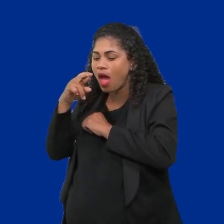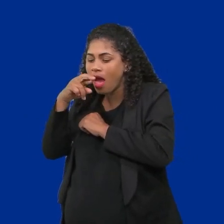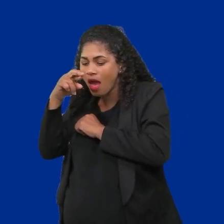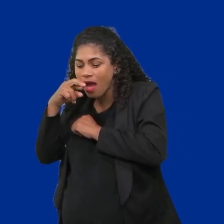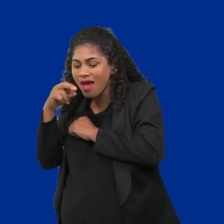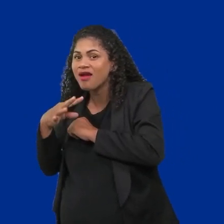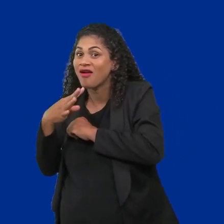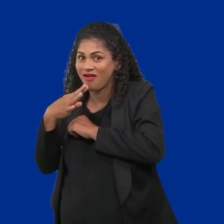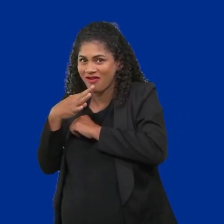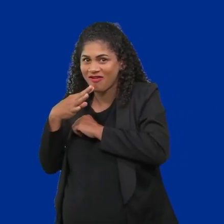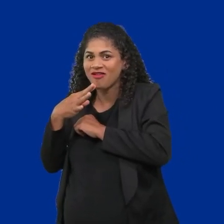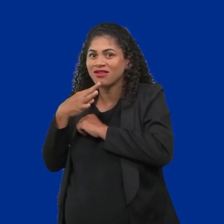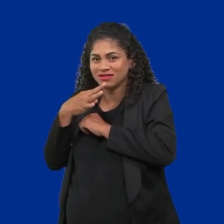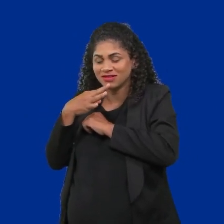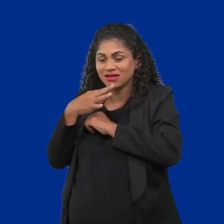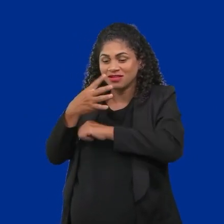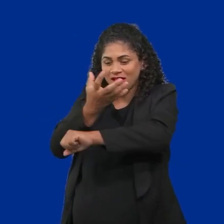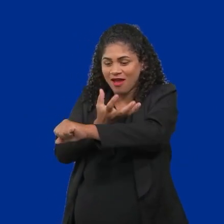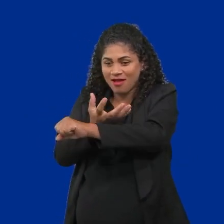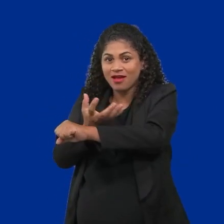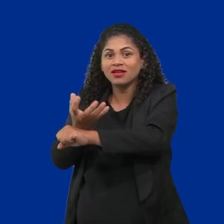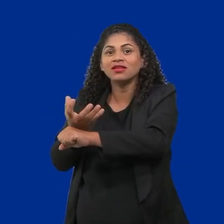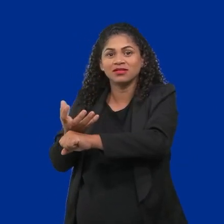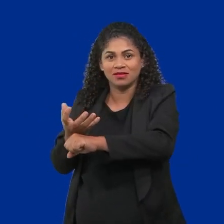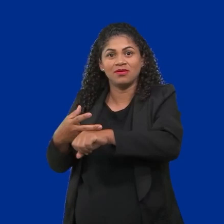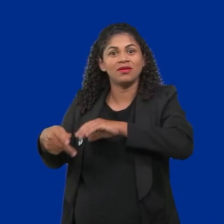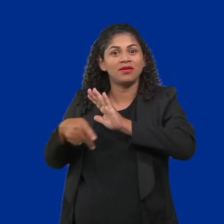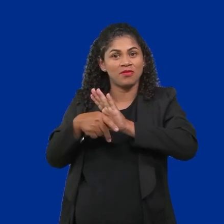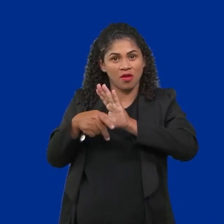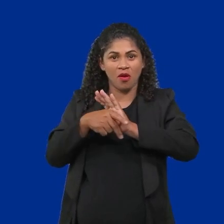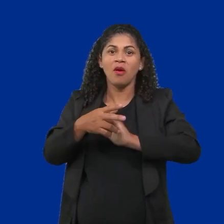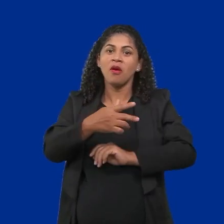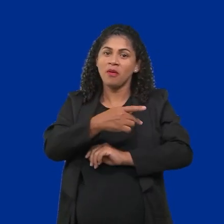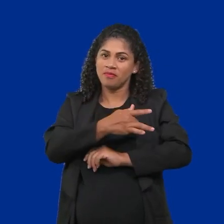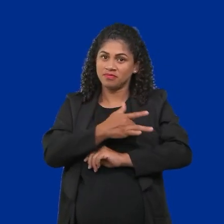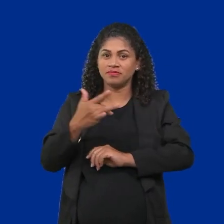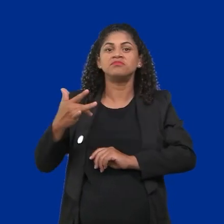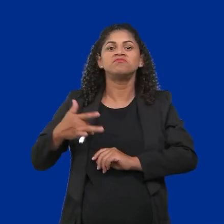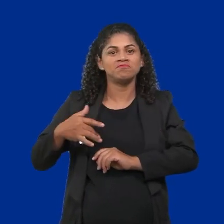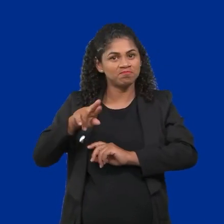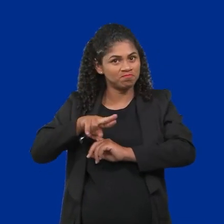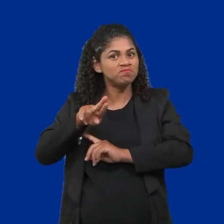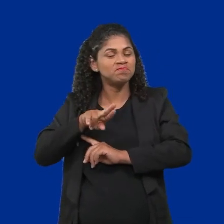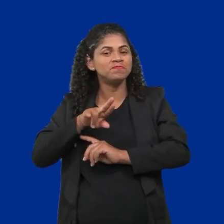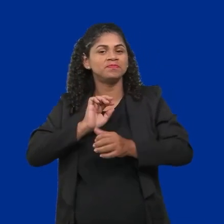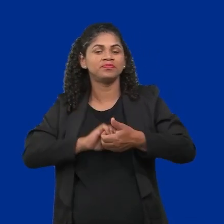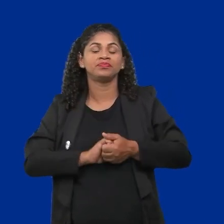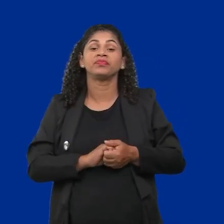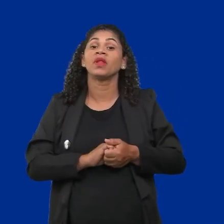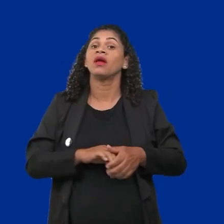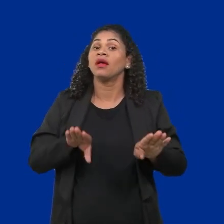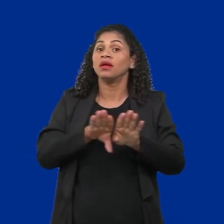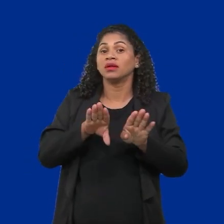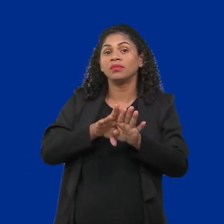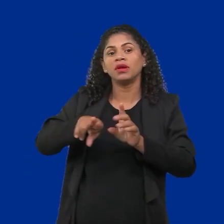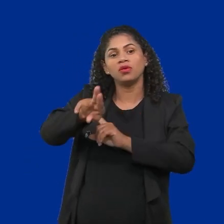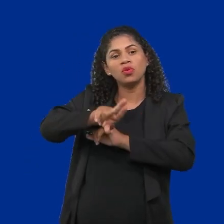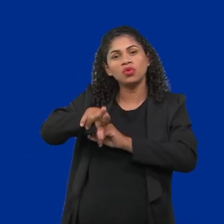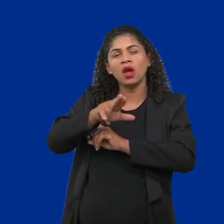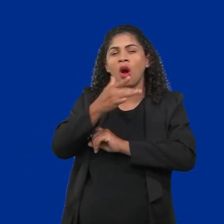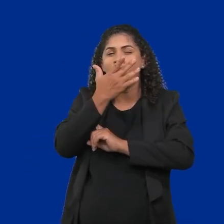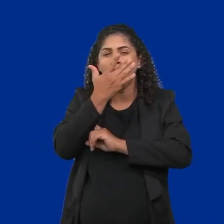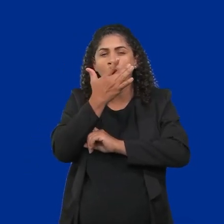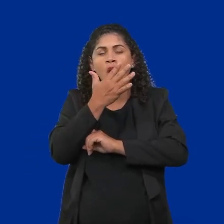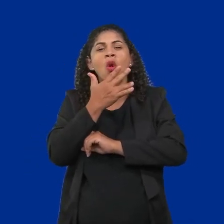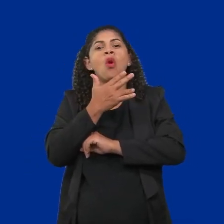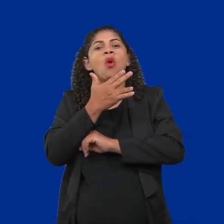mais desses medicamentos que eles utilizam. Eles também utilizavam ali as tinturas naturais, né?